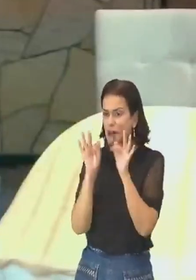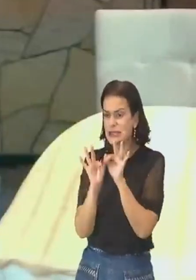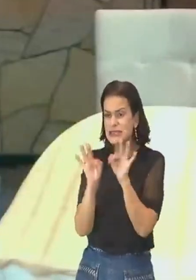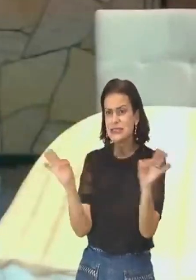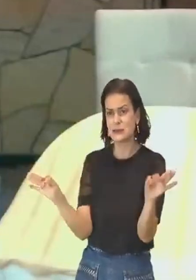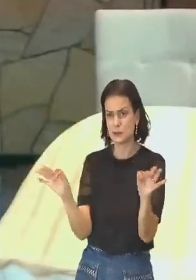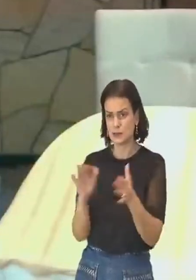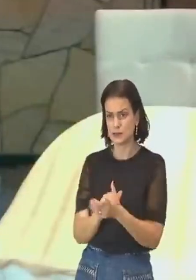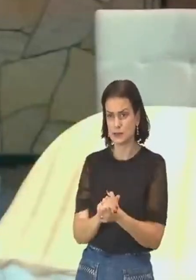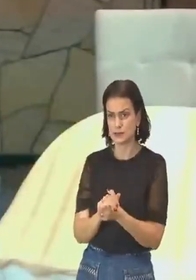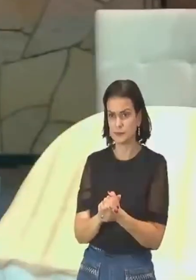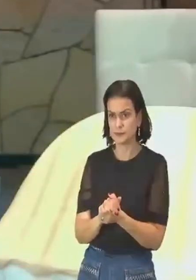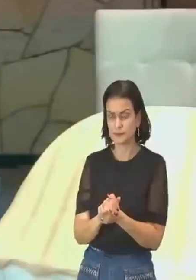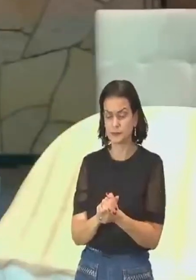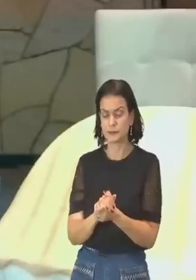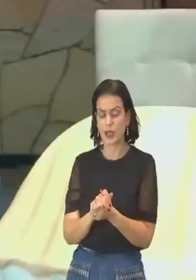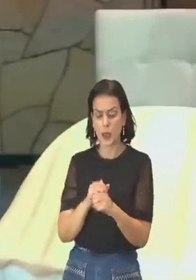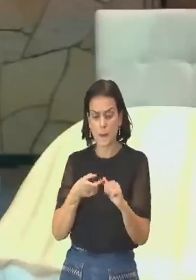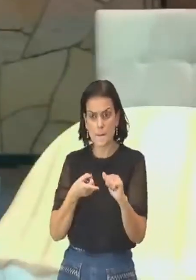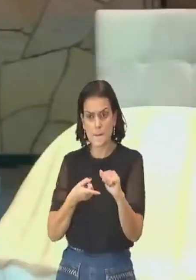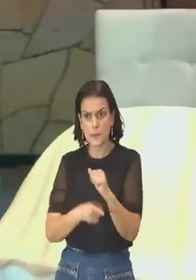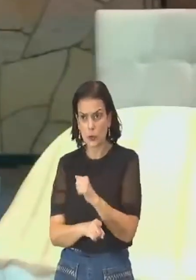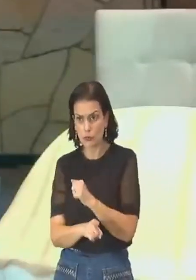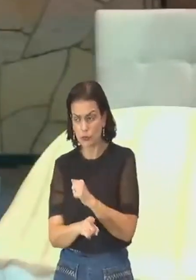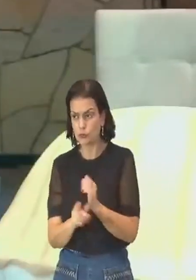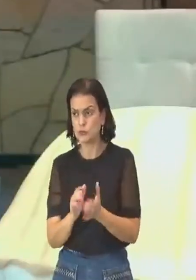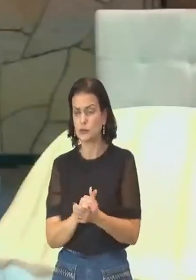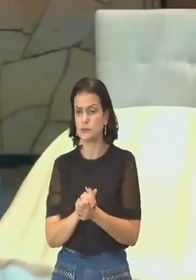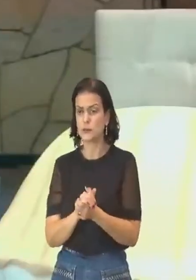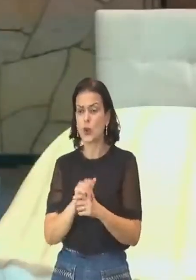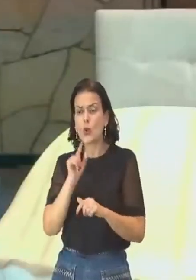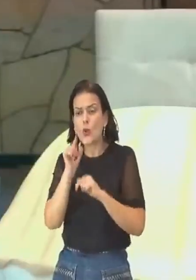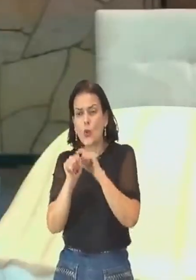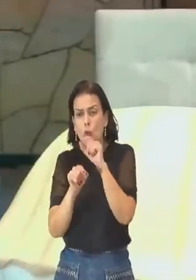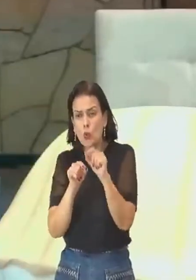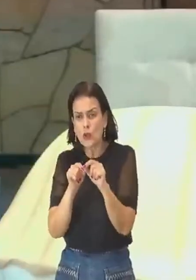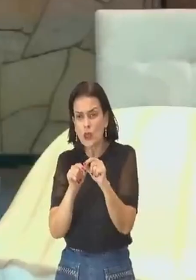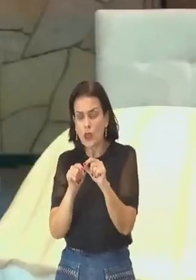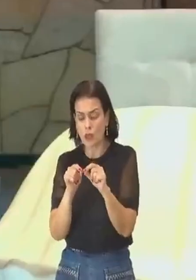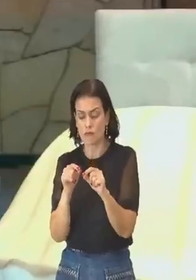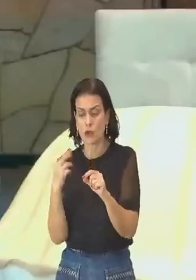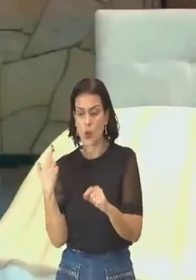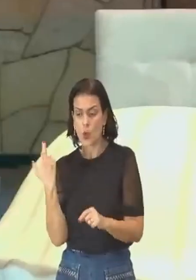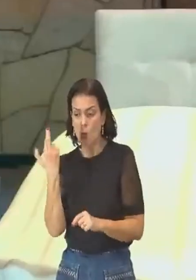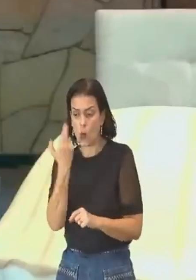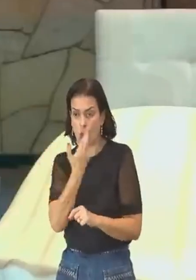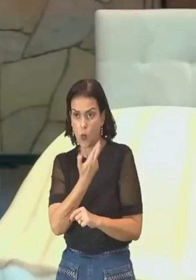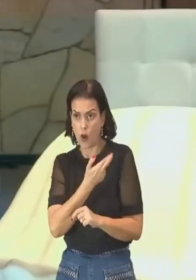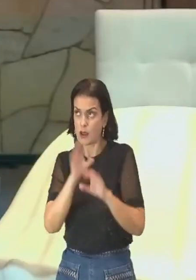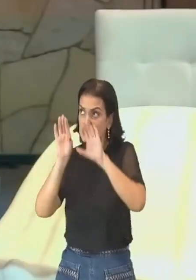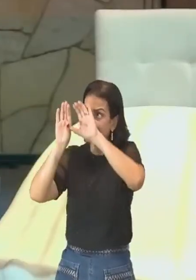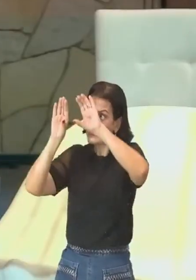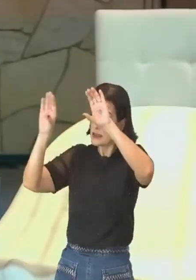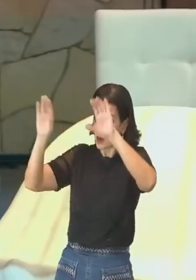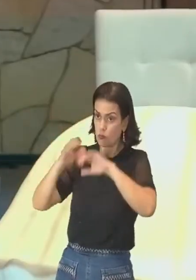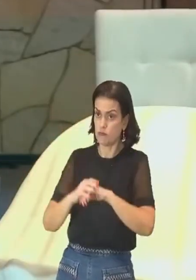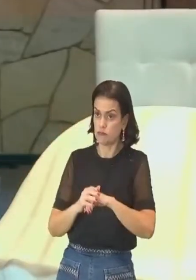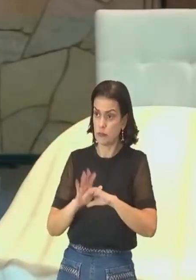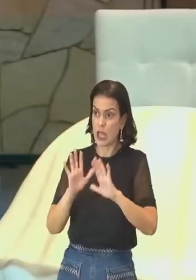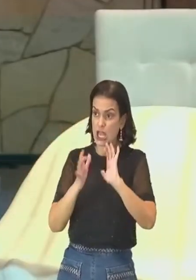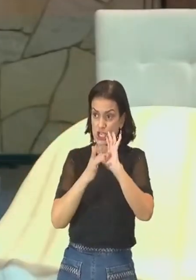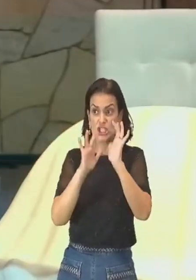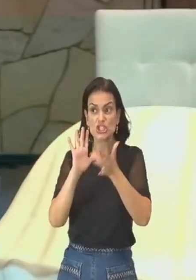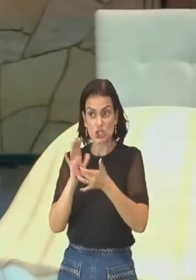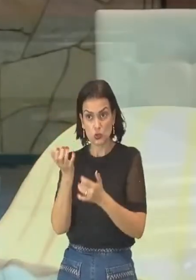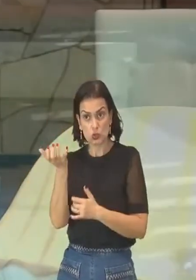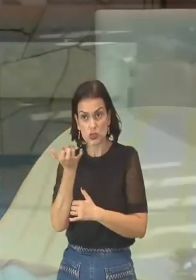simples e profunda ao que seria o reino dos céus. Jesus queria que